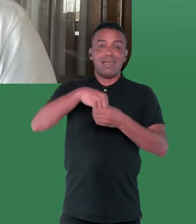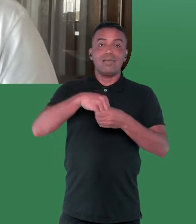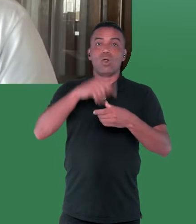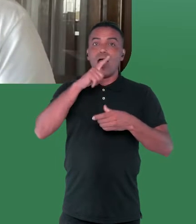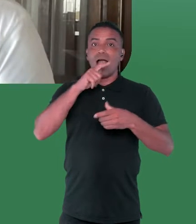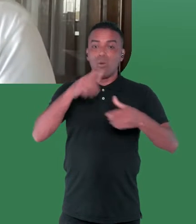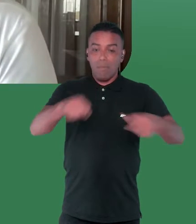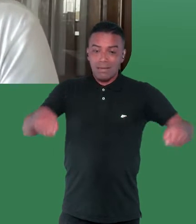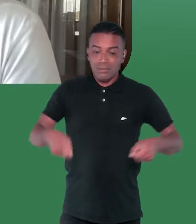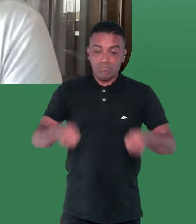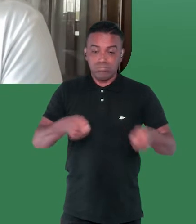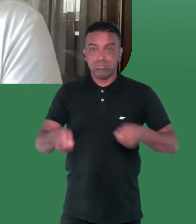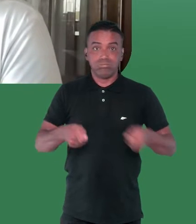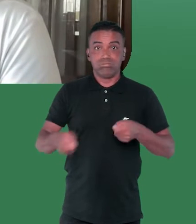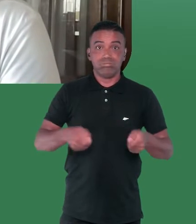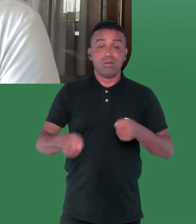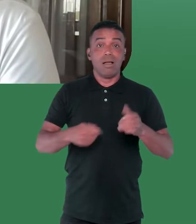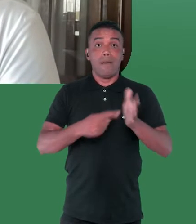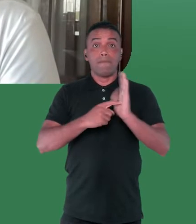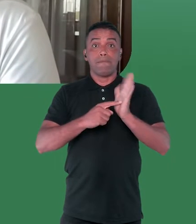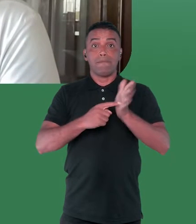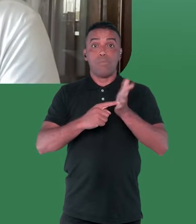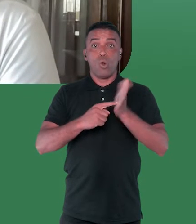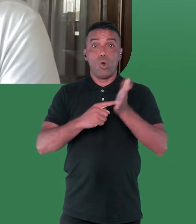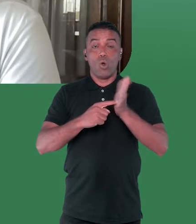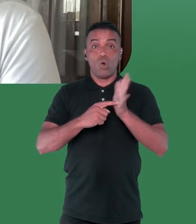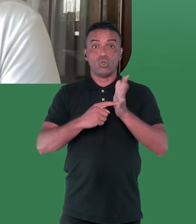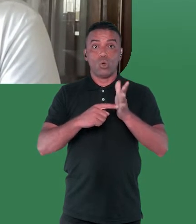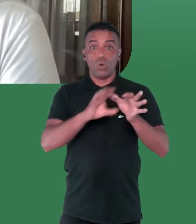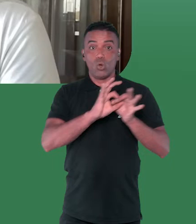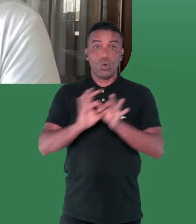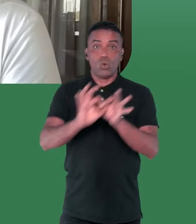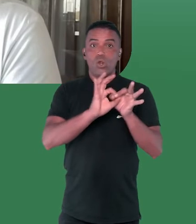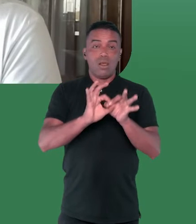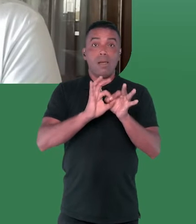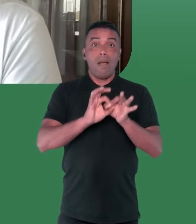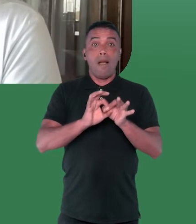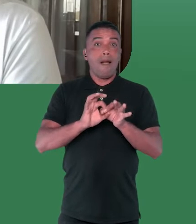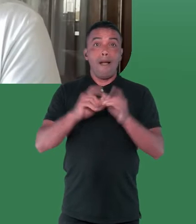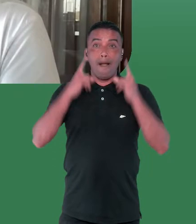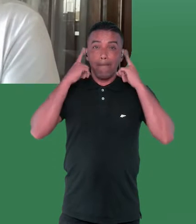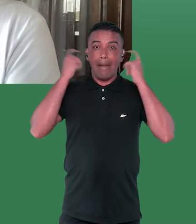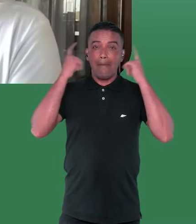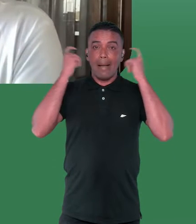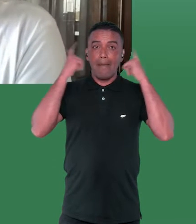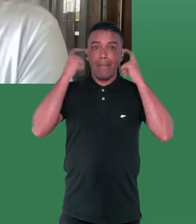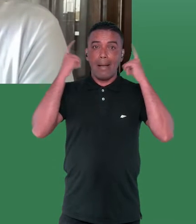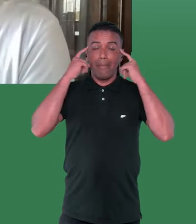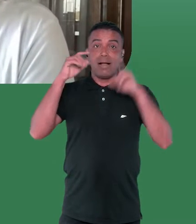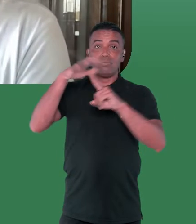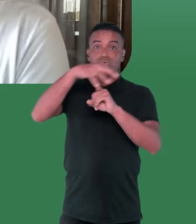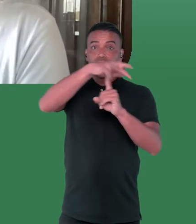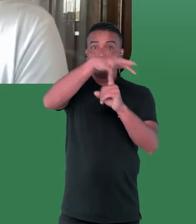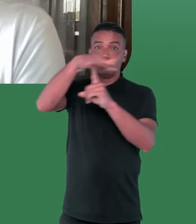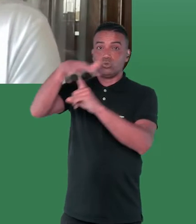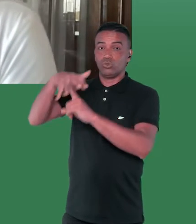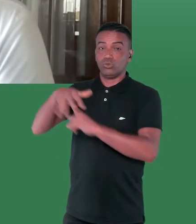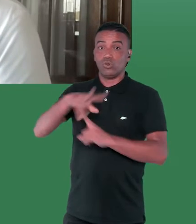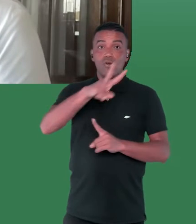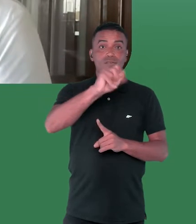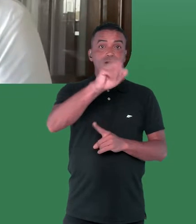d'água, ligou o motor da Kombi do gerador, juntou os dois e eles estão sobrevoando o Vale do